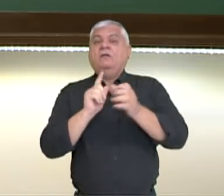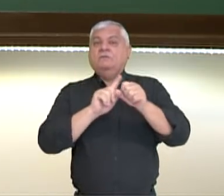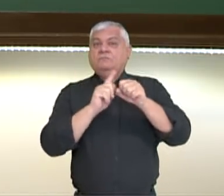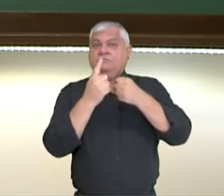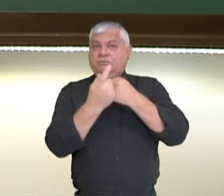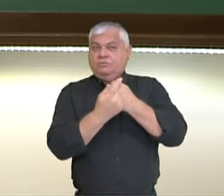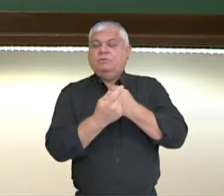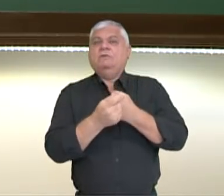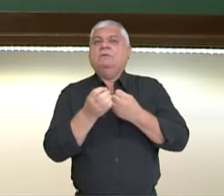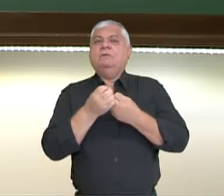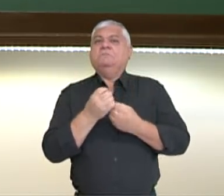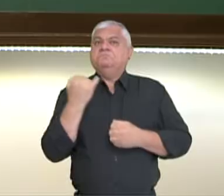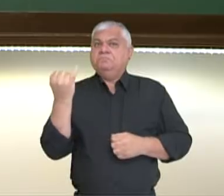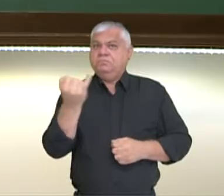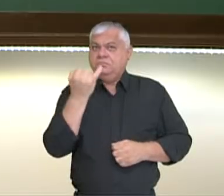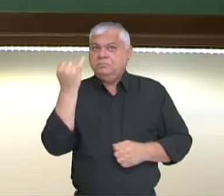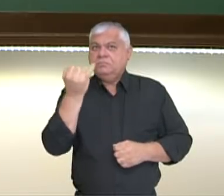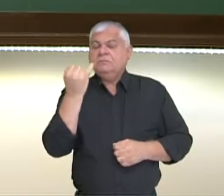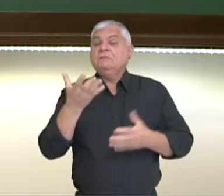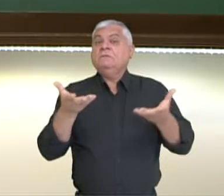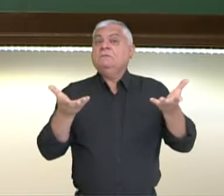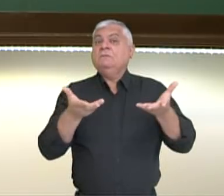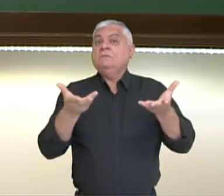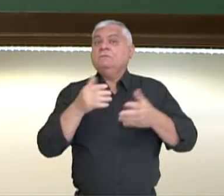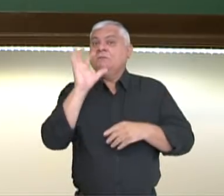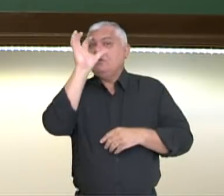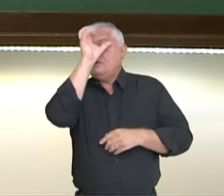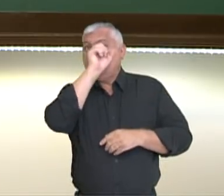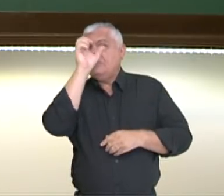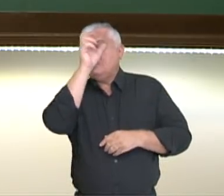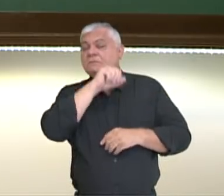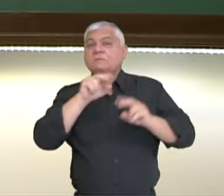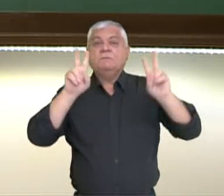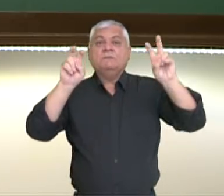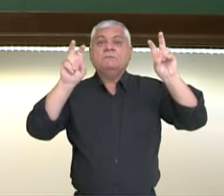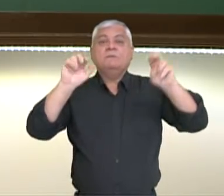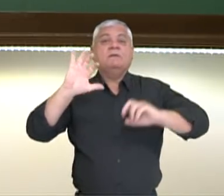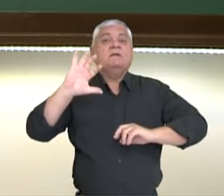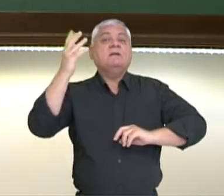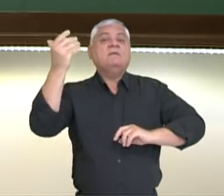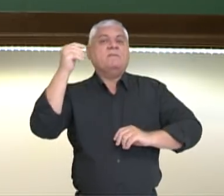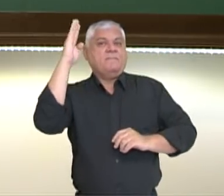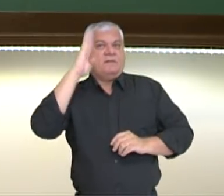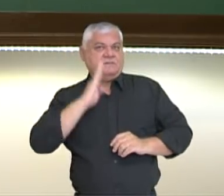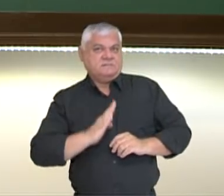geografia, bem importante, porque hoje nós vamos falar sobre climas do Brasil,